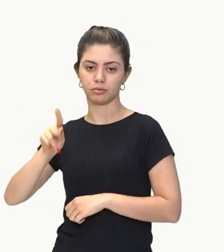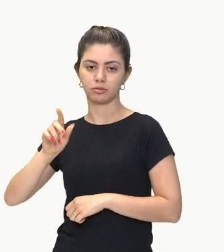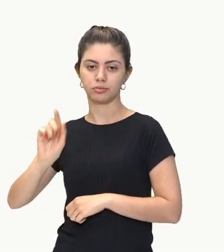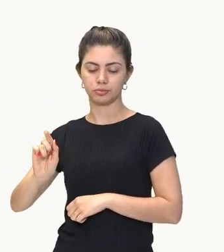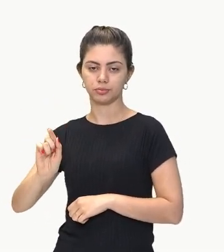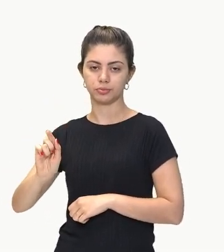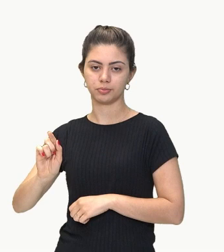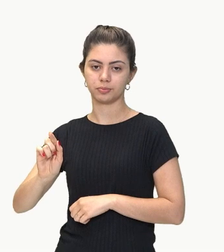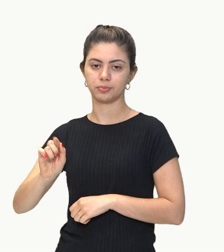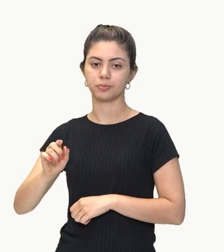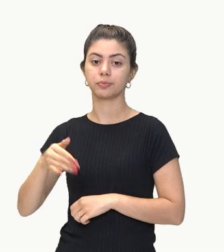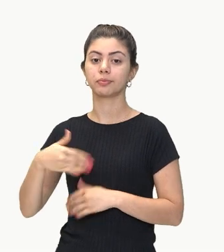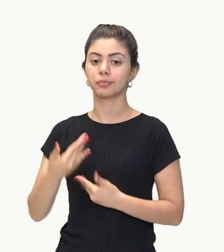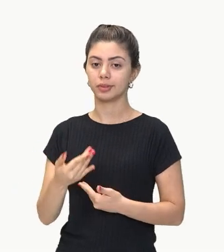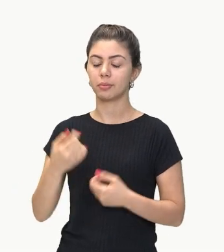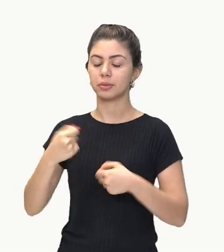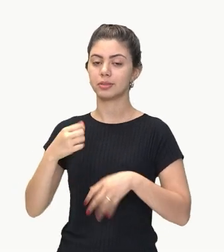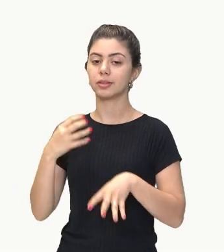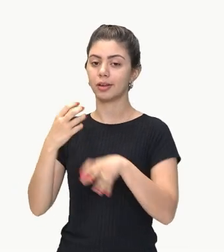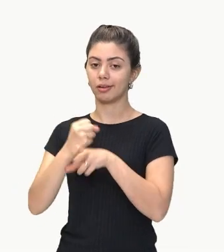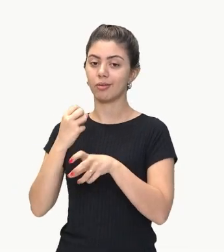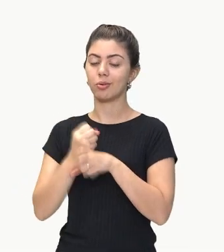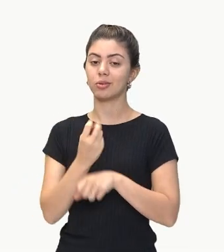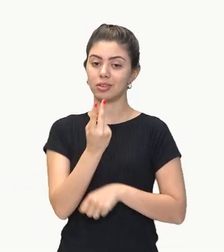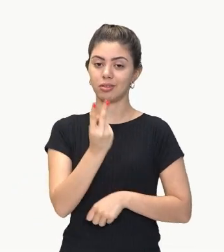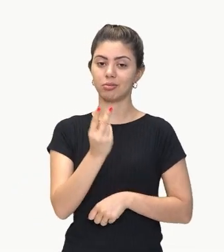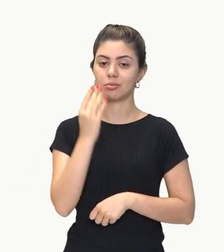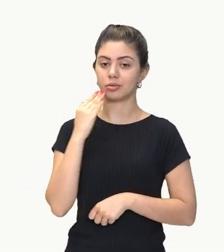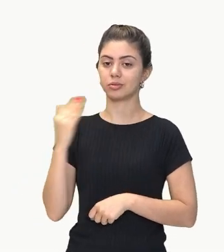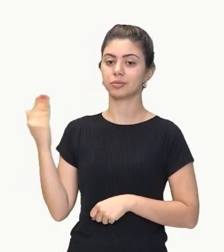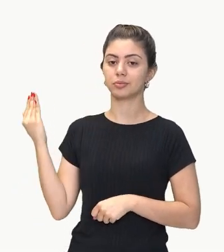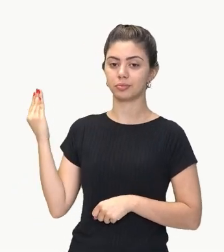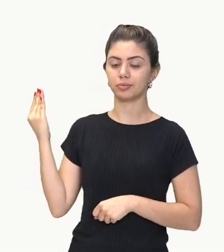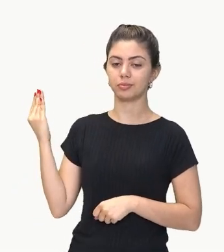Já temos mais uma conta para fazer. Ó. R$